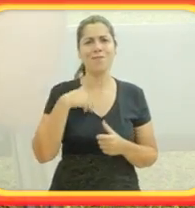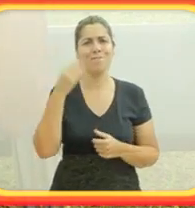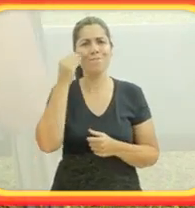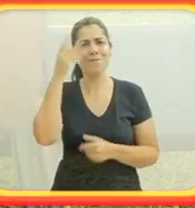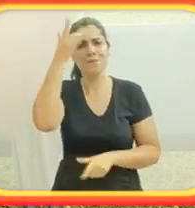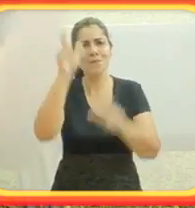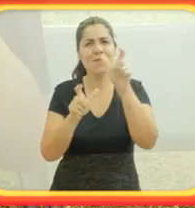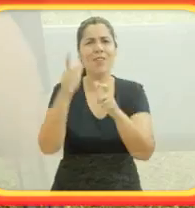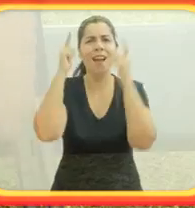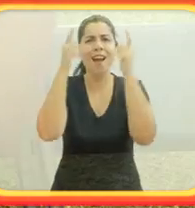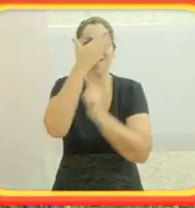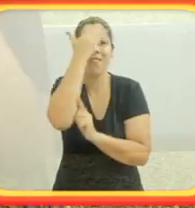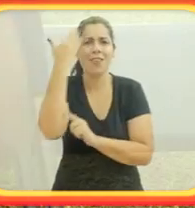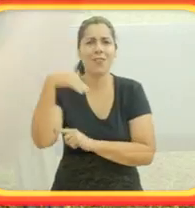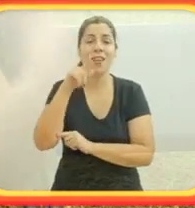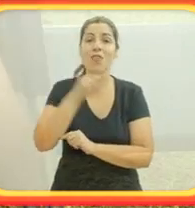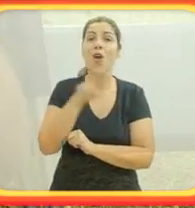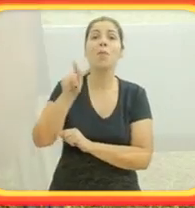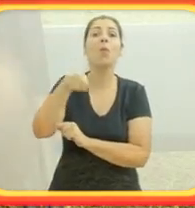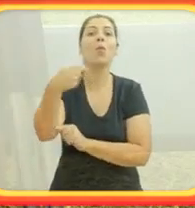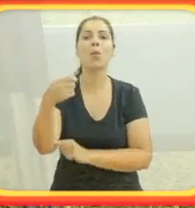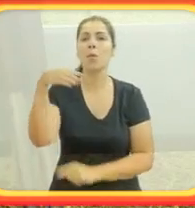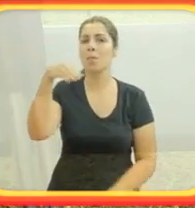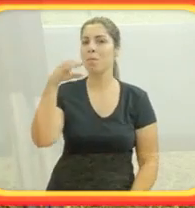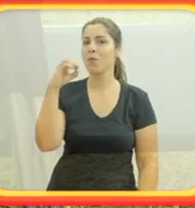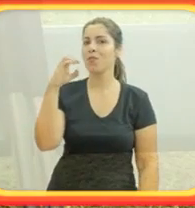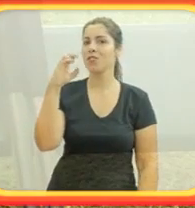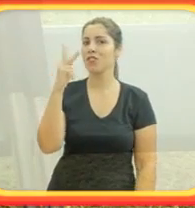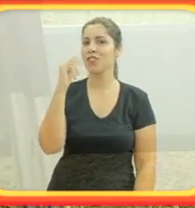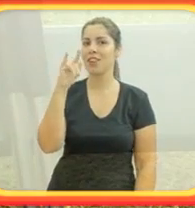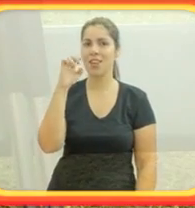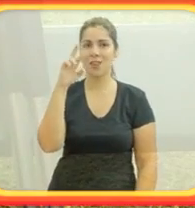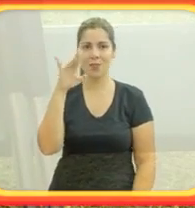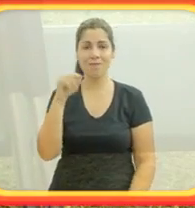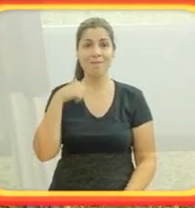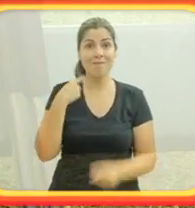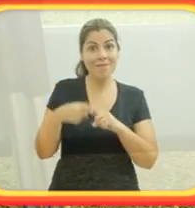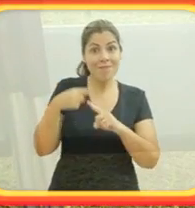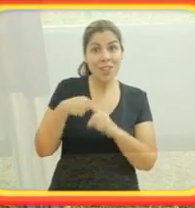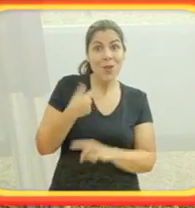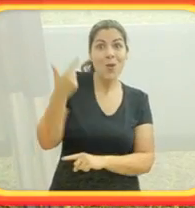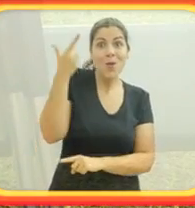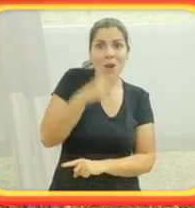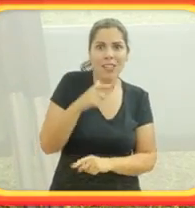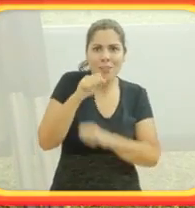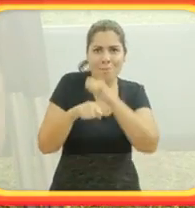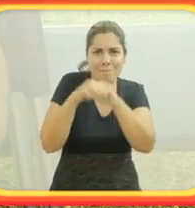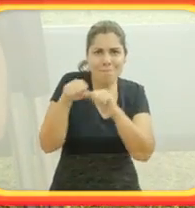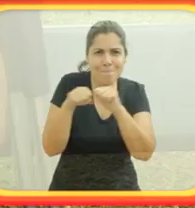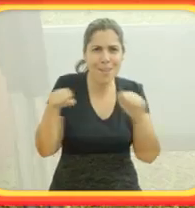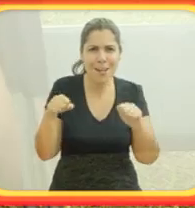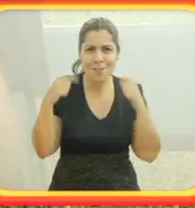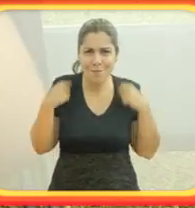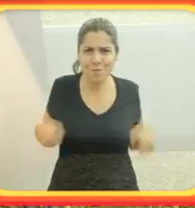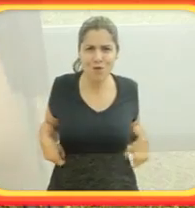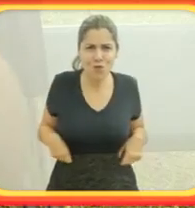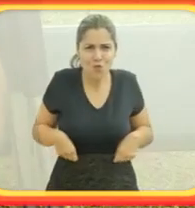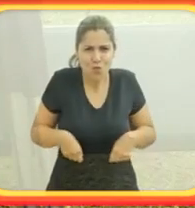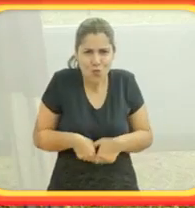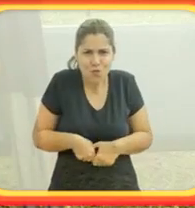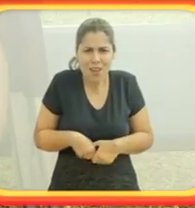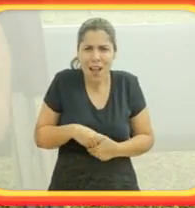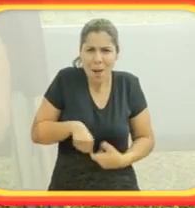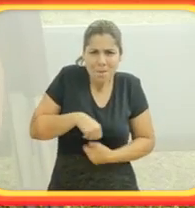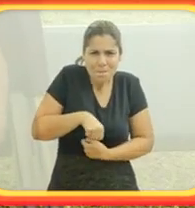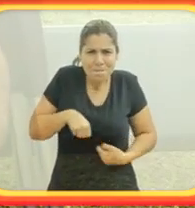maior, né, dessas de pessoas que viajam para aventura, que a gente chama de mochileiro, né? E porque eu conseguia amarrar na cintura,